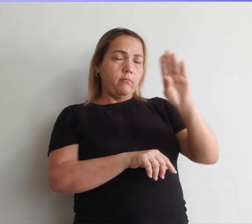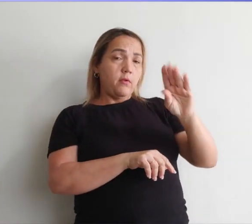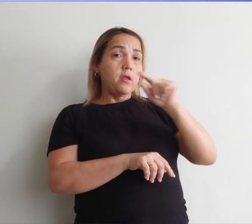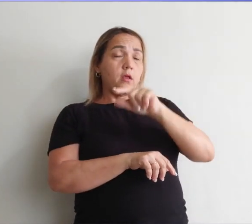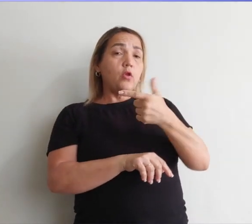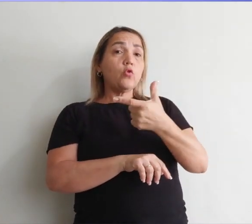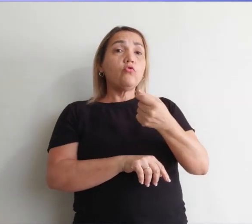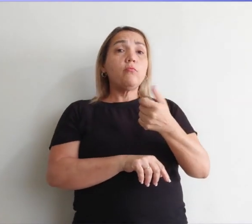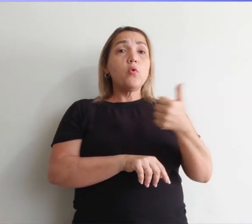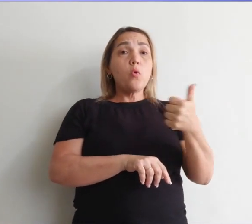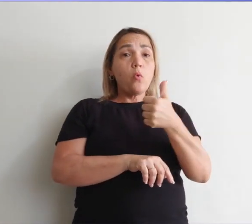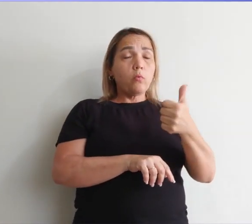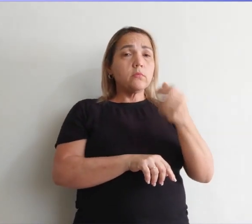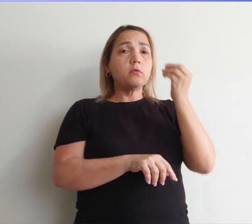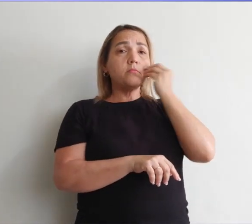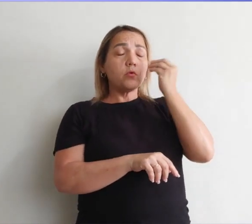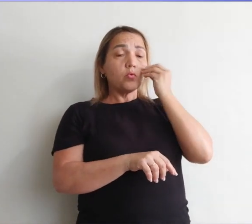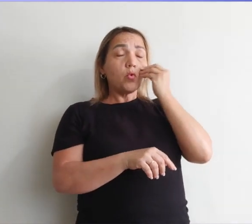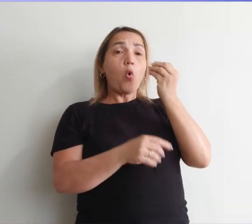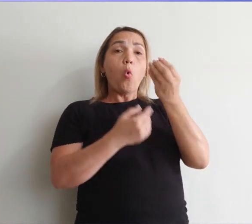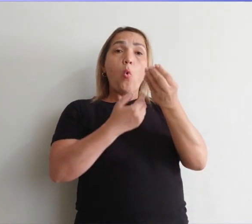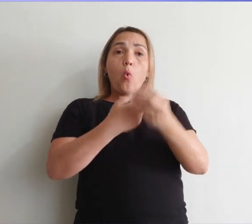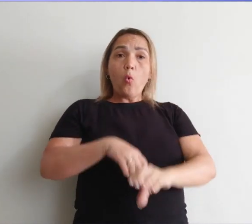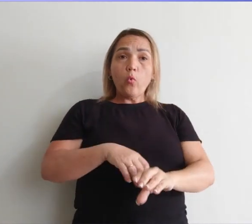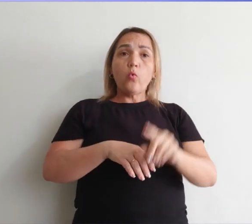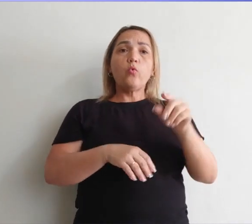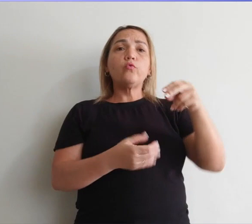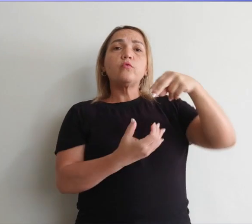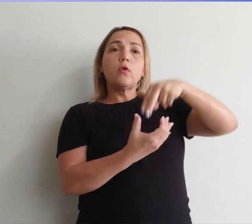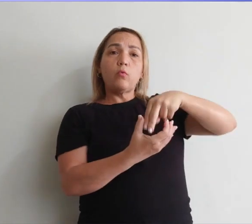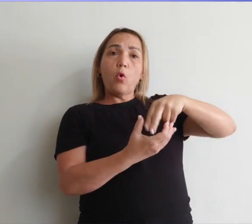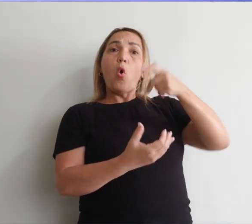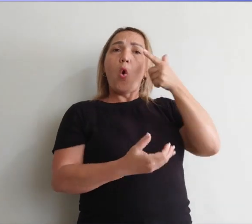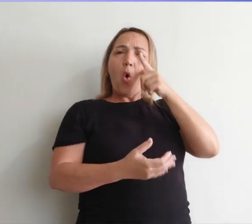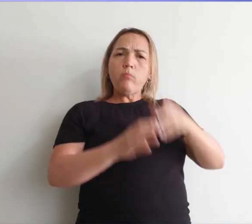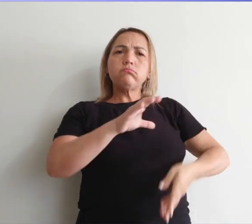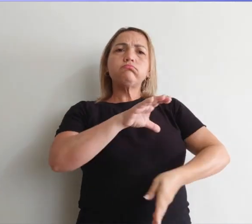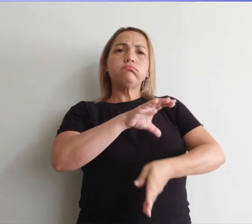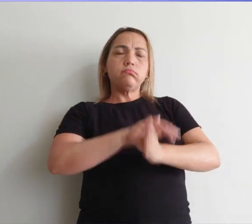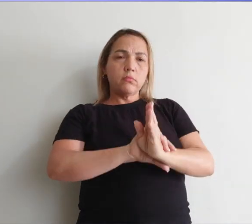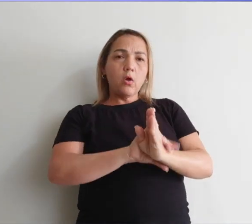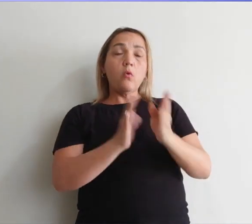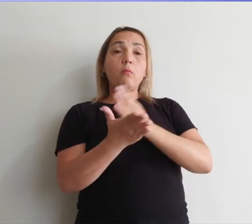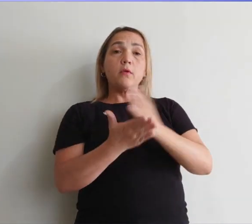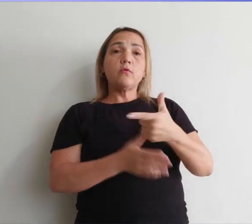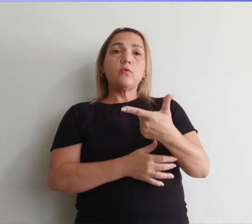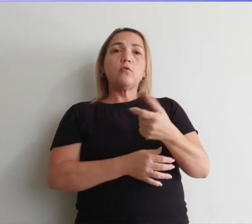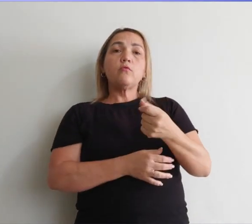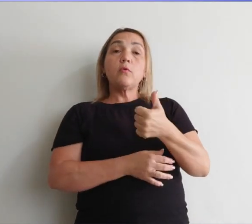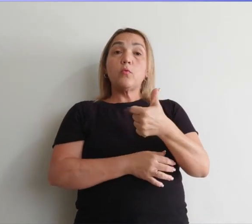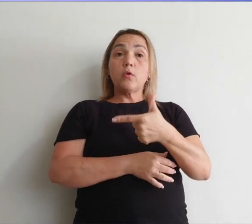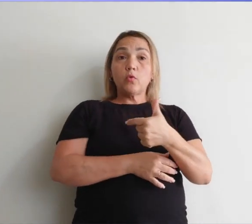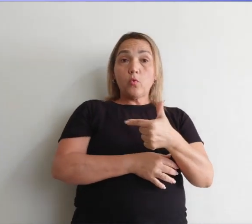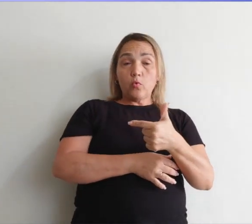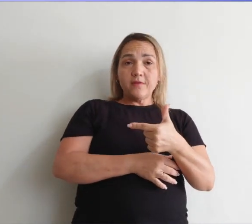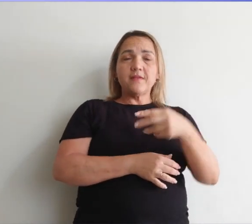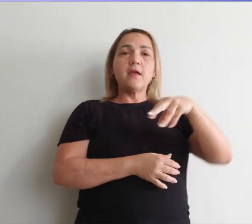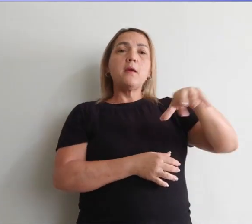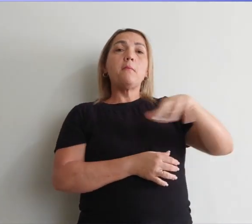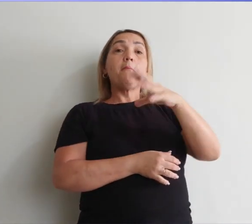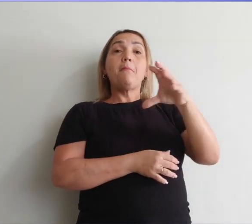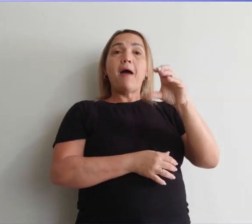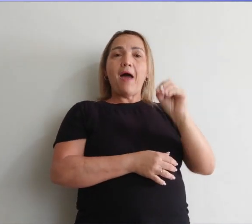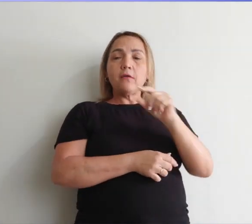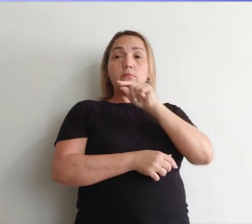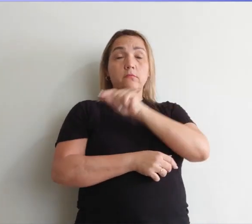cá, para a Unirio. Fui aprovado, sou professor, entrei em 2012, março. E desde então